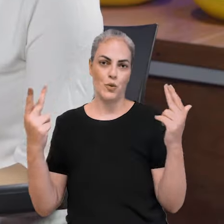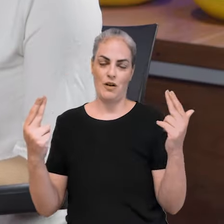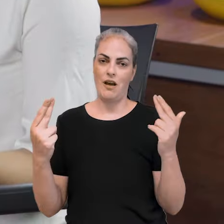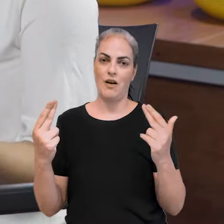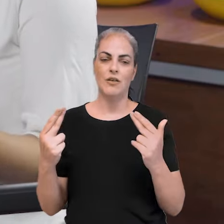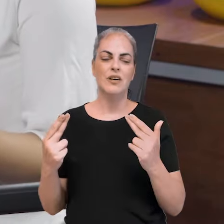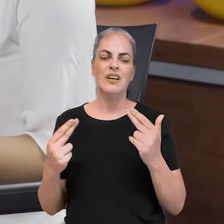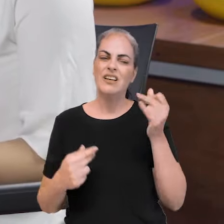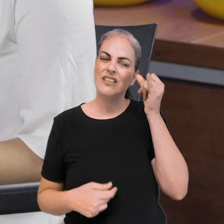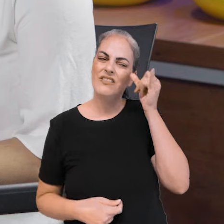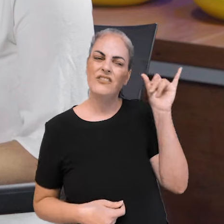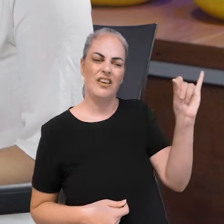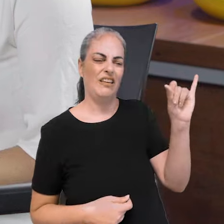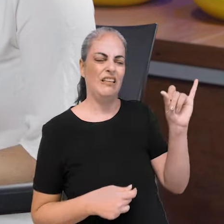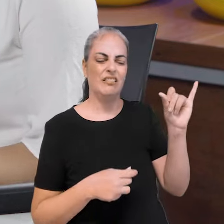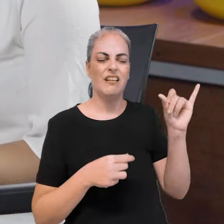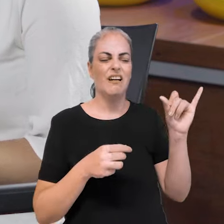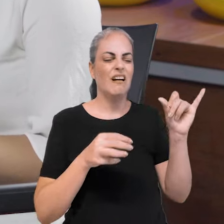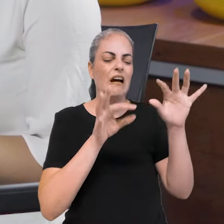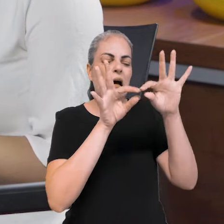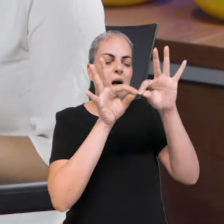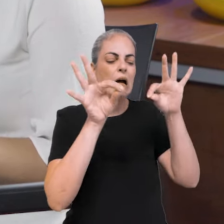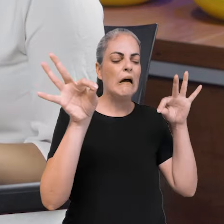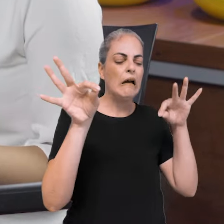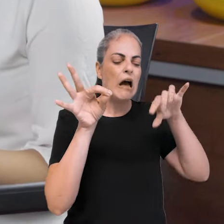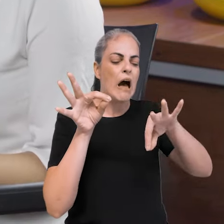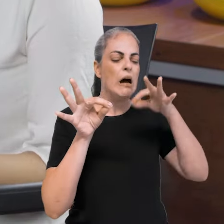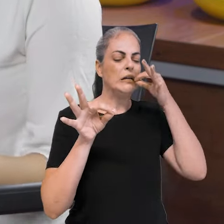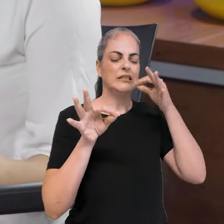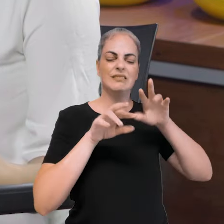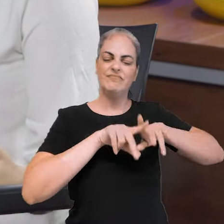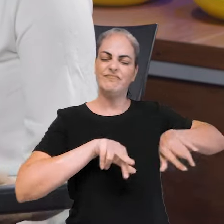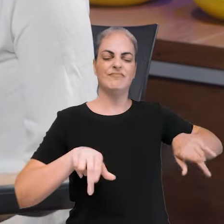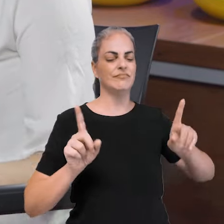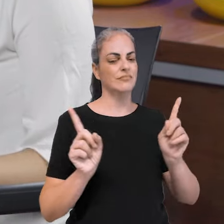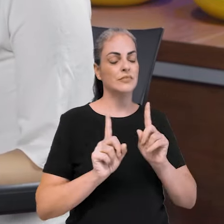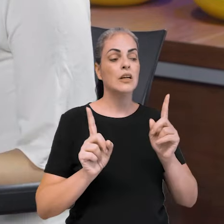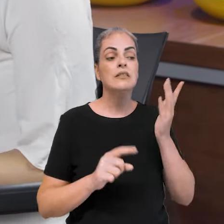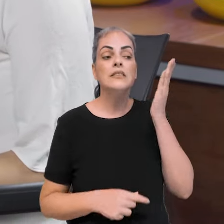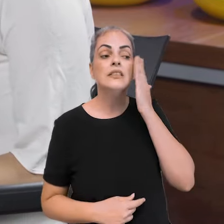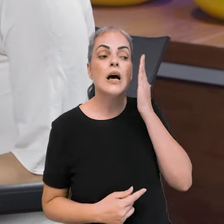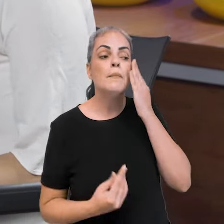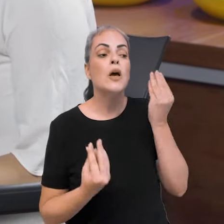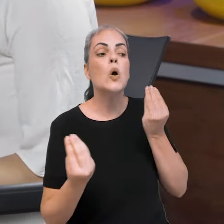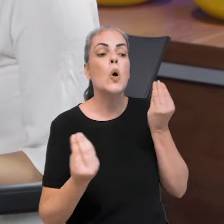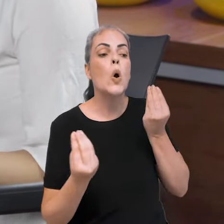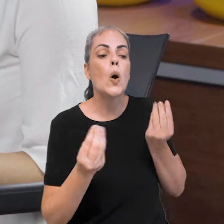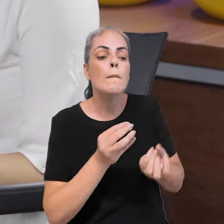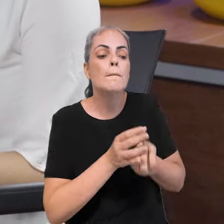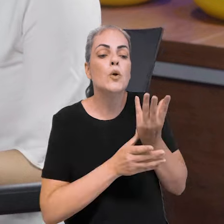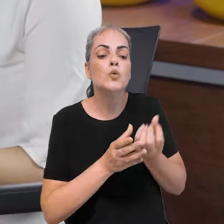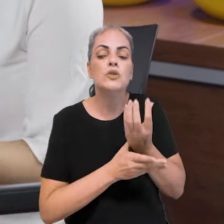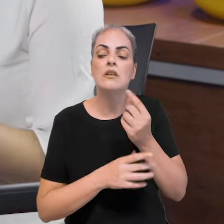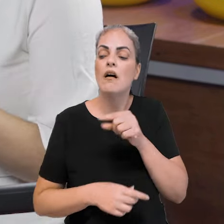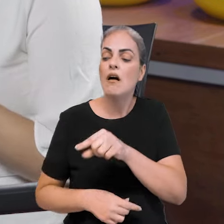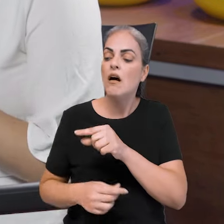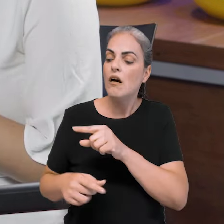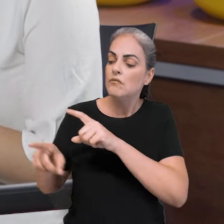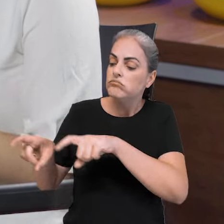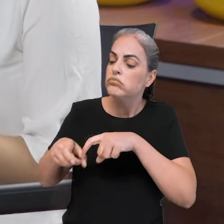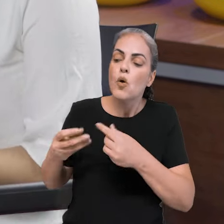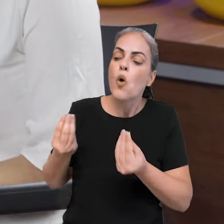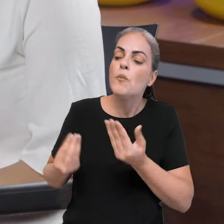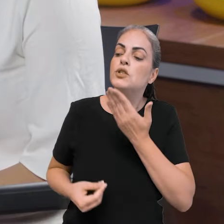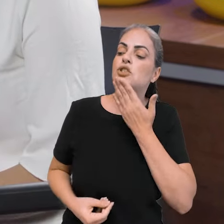naturais, menos ultraprocessados, buscar compreender a cadeia de produção desse alimento que você está consumindo. Hoje já